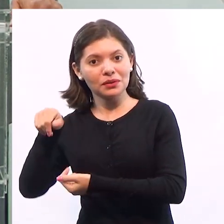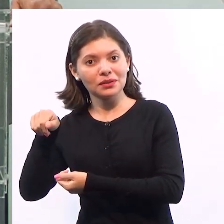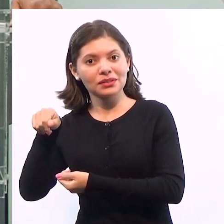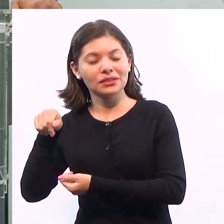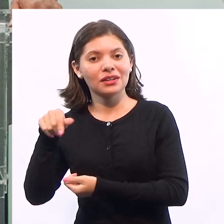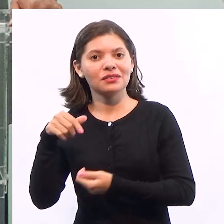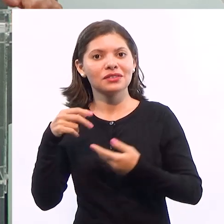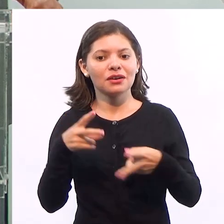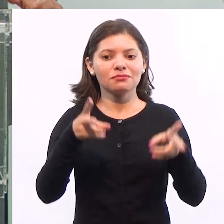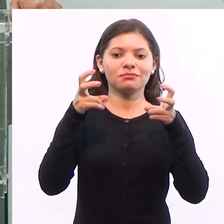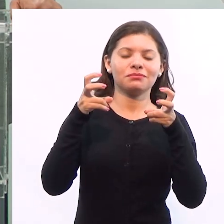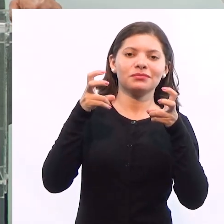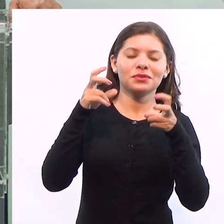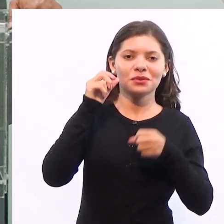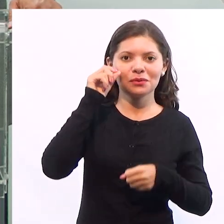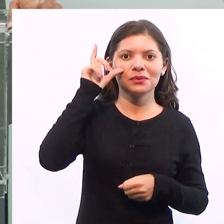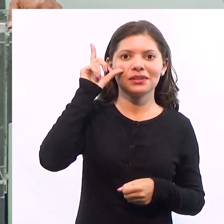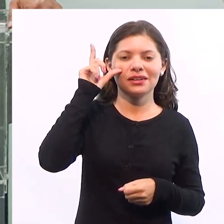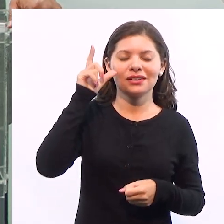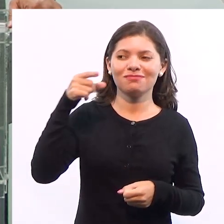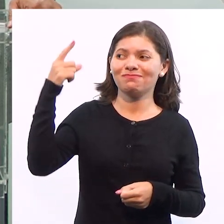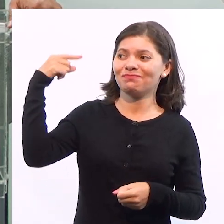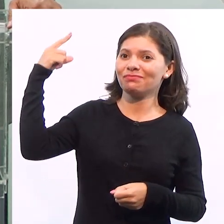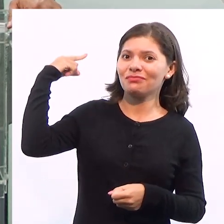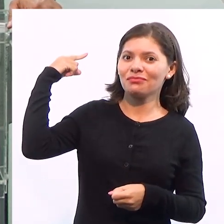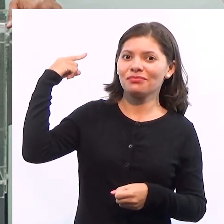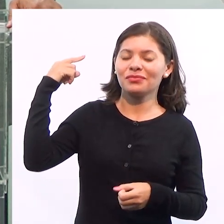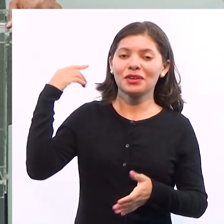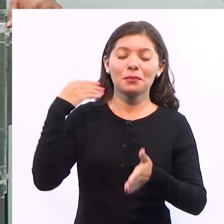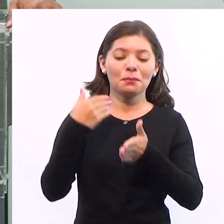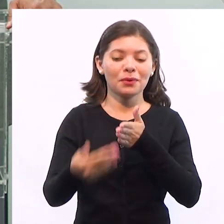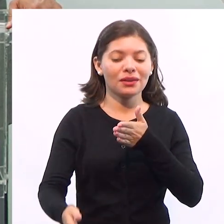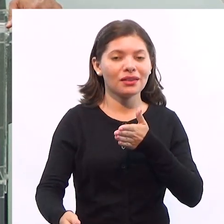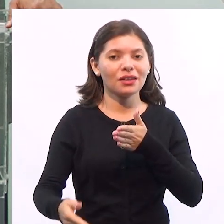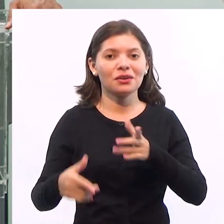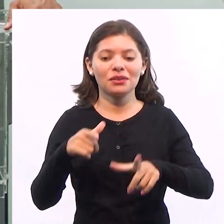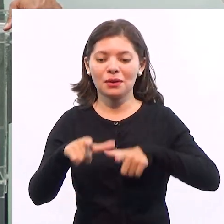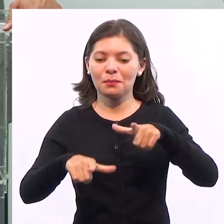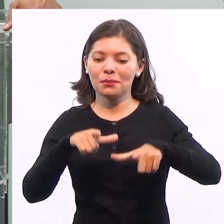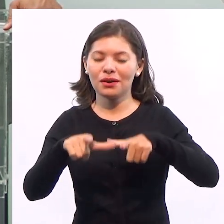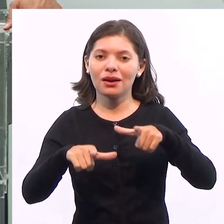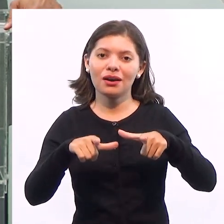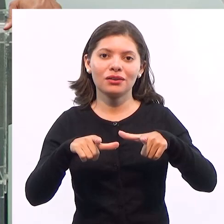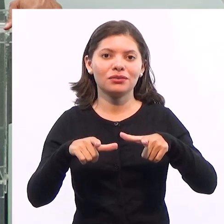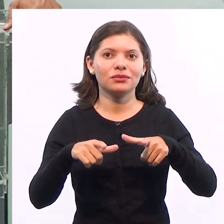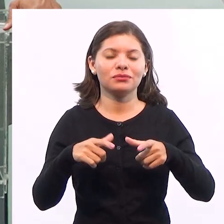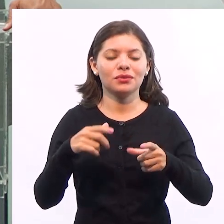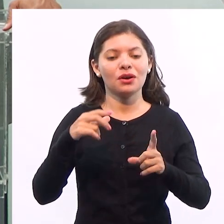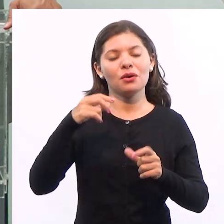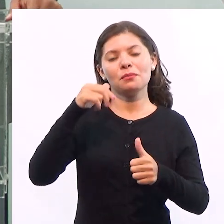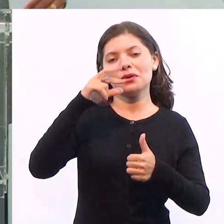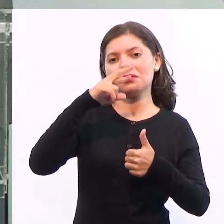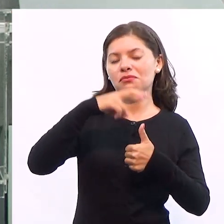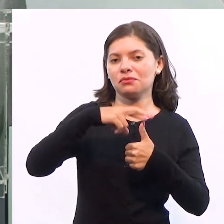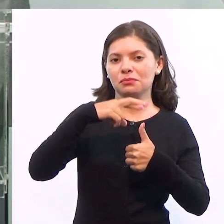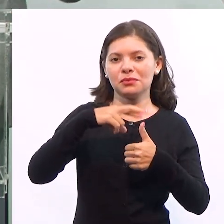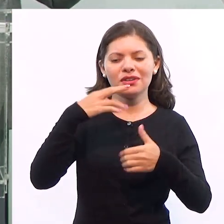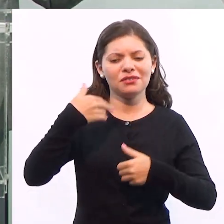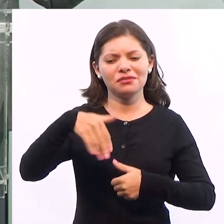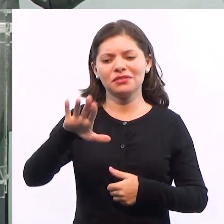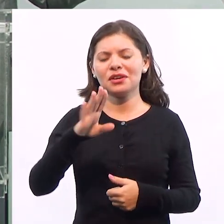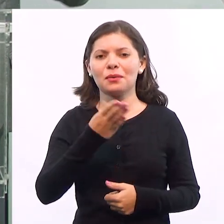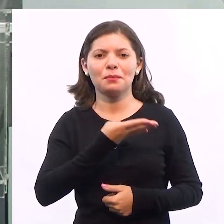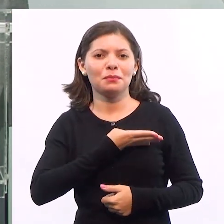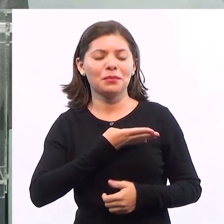ficou para trás. E aí perdeu o seu emprego, seu cargo público, perdeu sua família, enfim, seus amigos e tudo mais, porque você foi